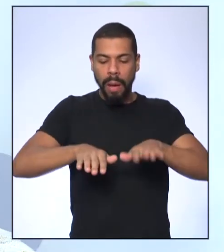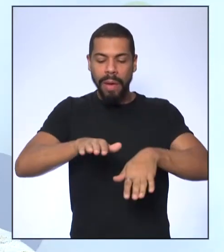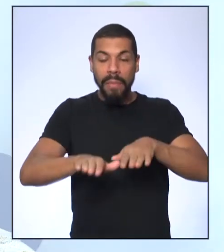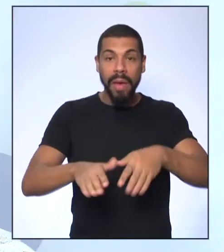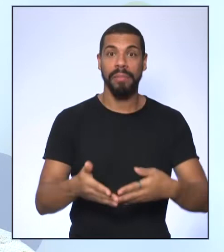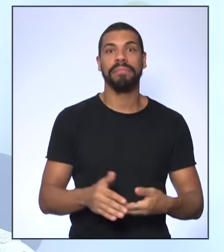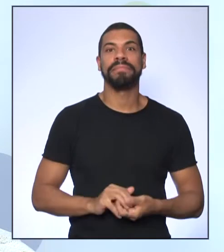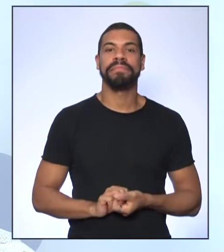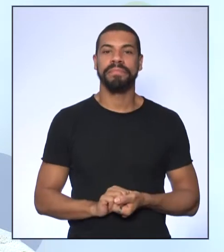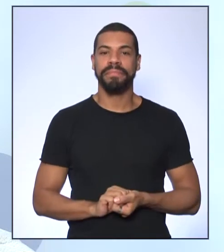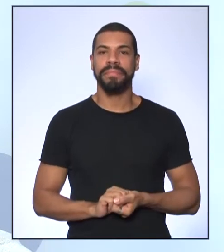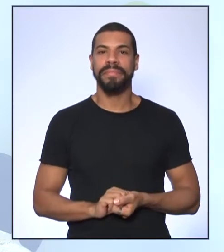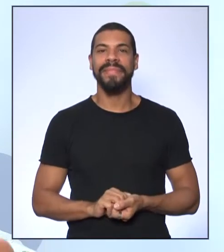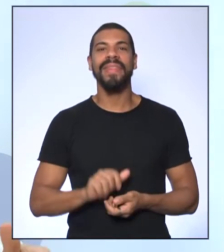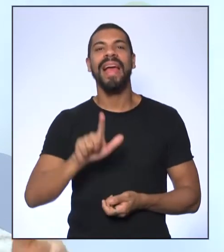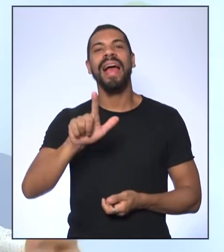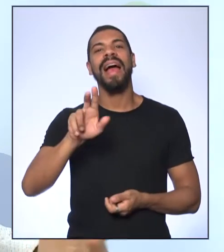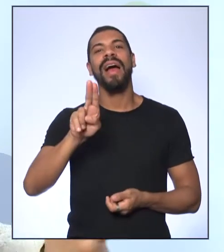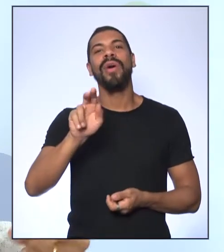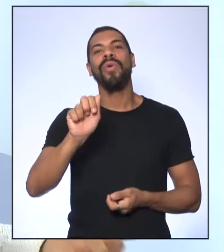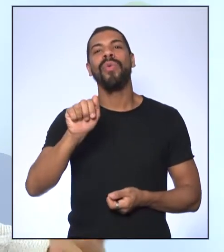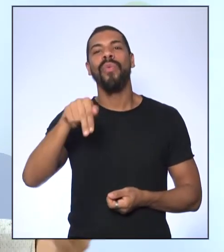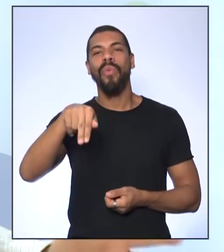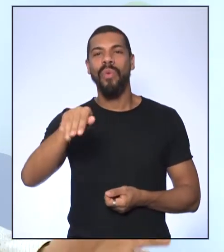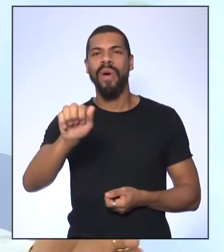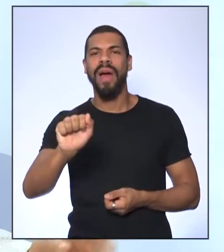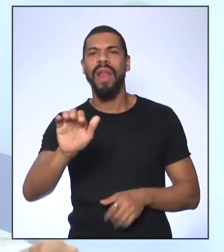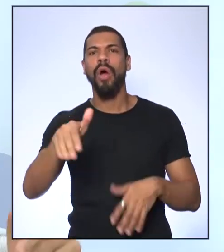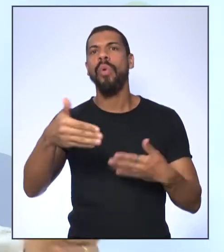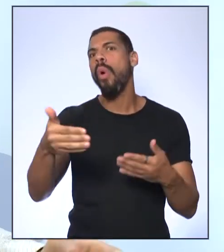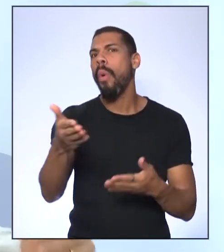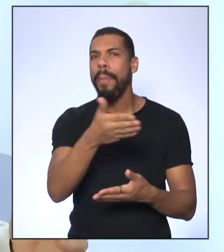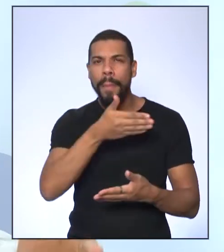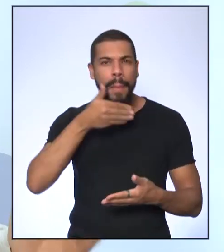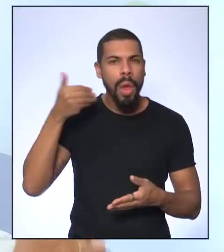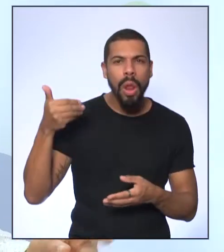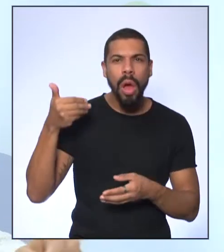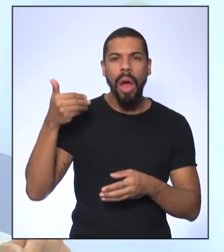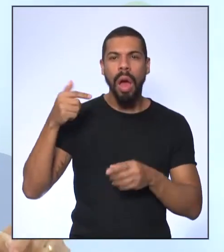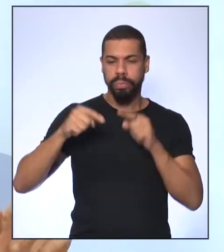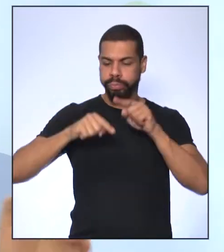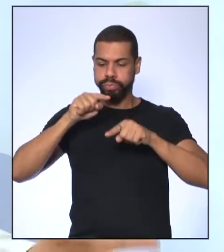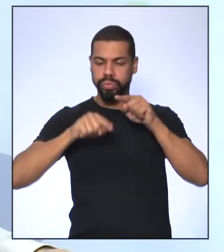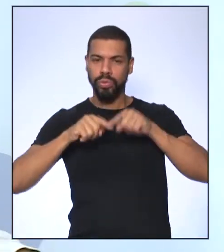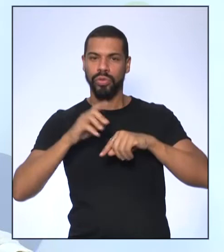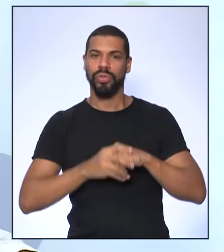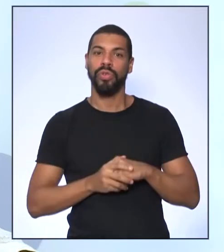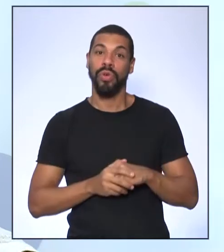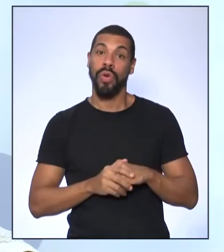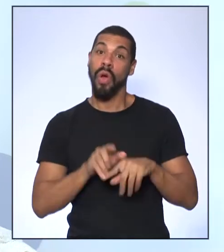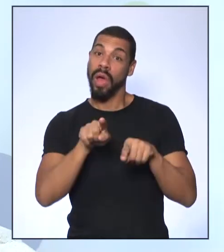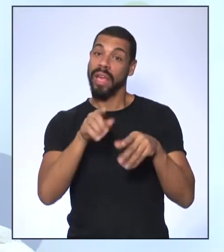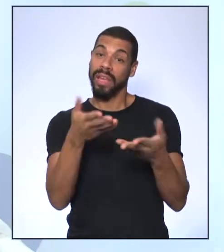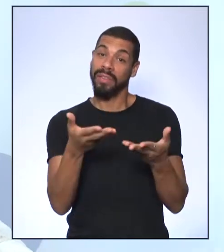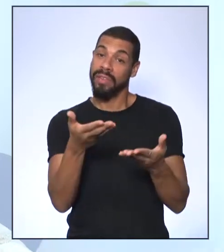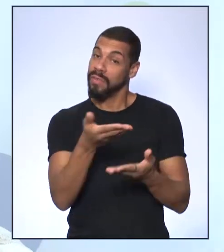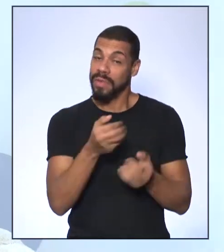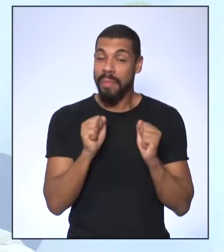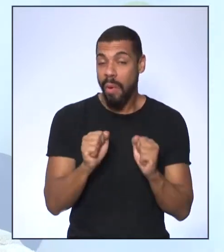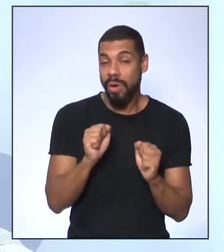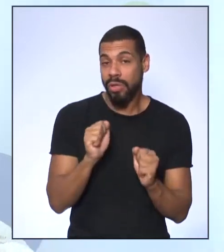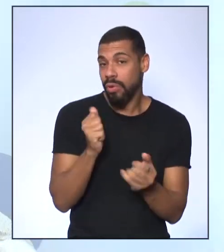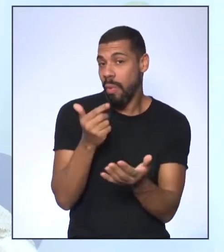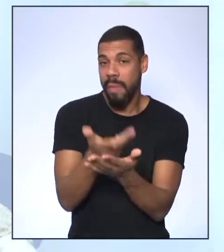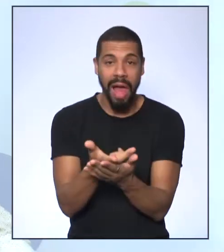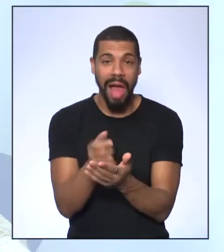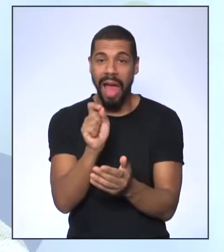história. A Luana está perguntando qual que é o melhor aparelho para se gravar o podcast. O melhor aparelho é aquele que você tem em mãos, Luana. Se